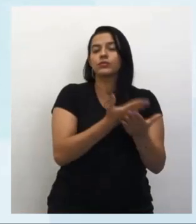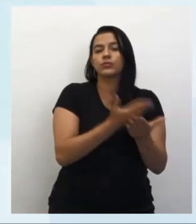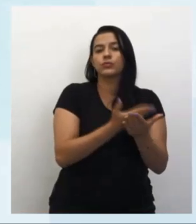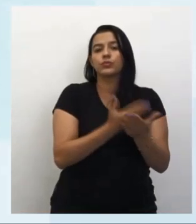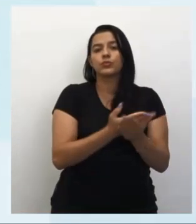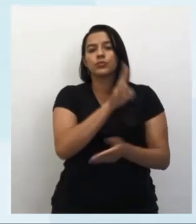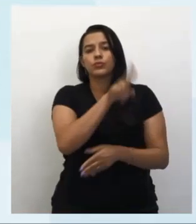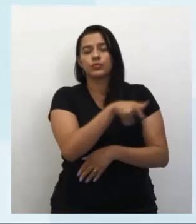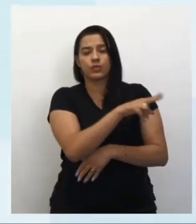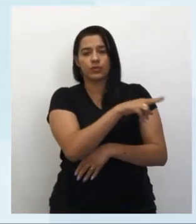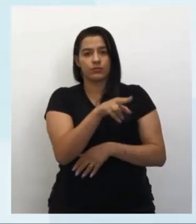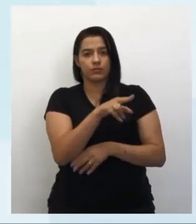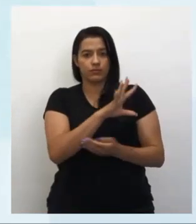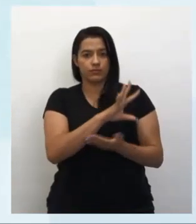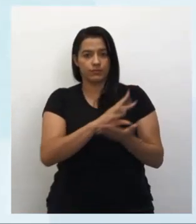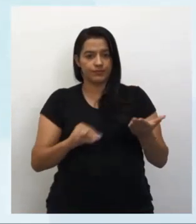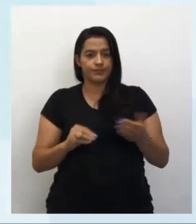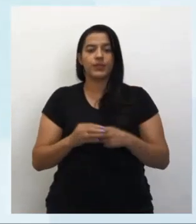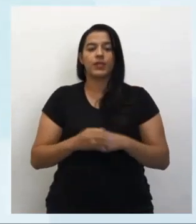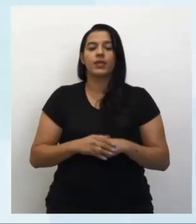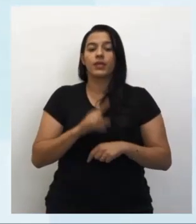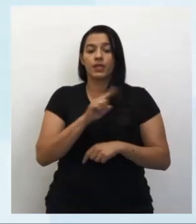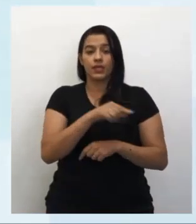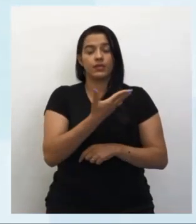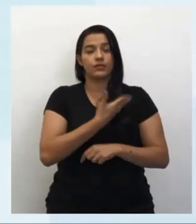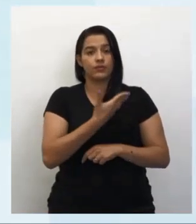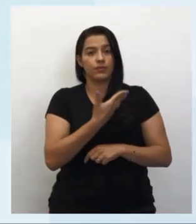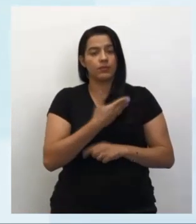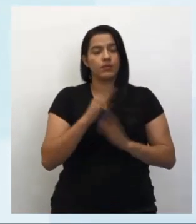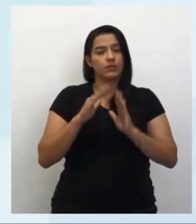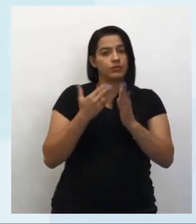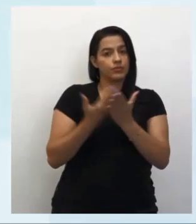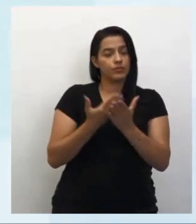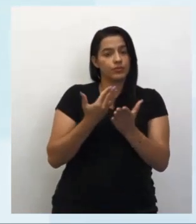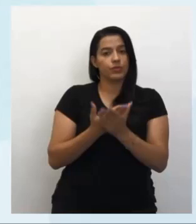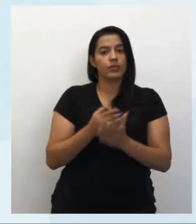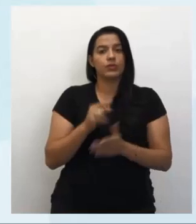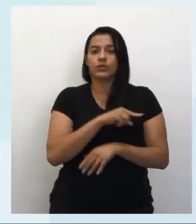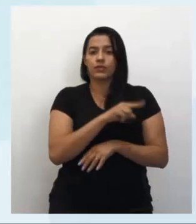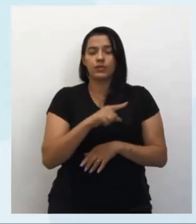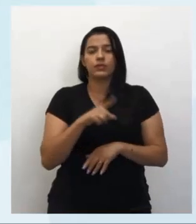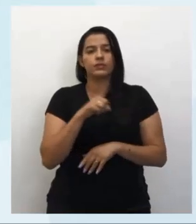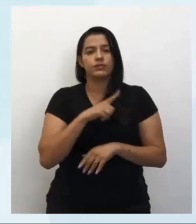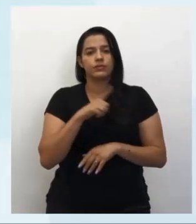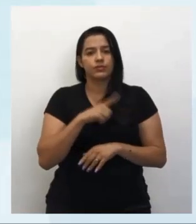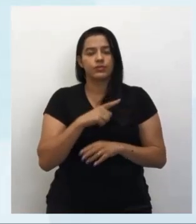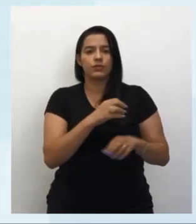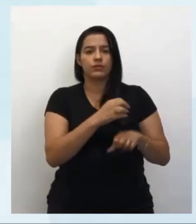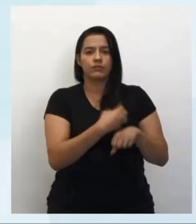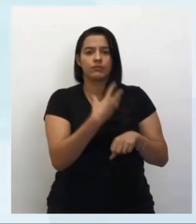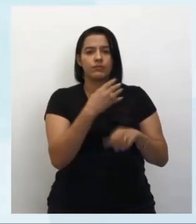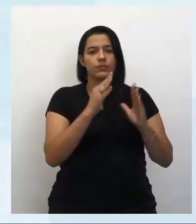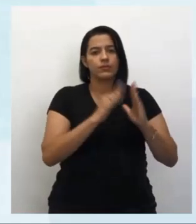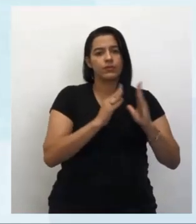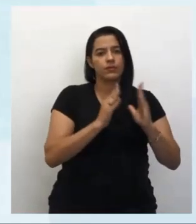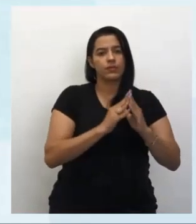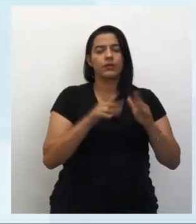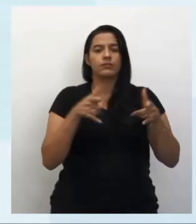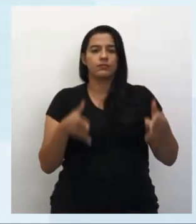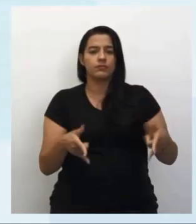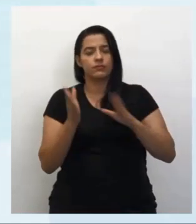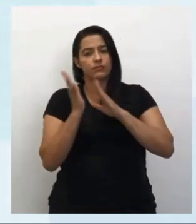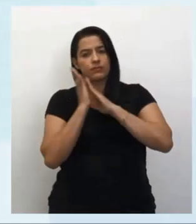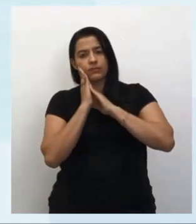de Niterói, antigo companheiro de colégio que assim me dava delicadamente casa, cama e